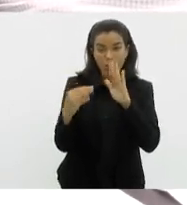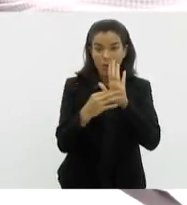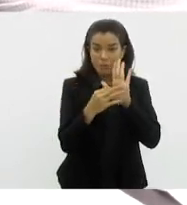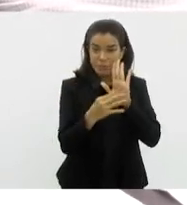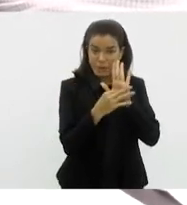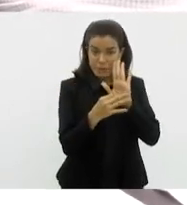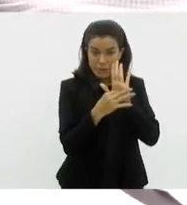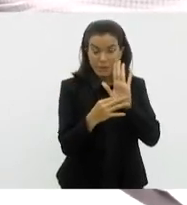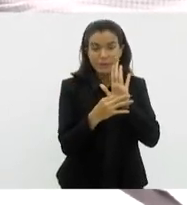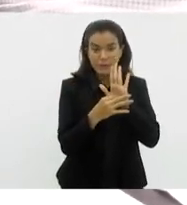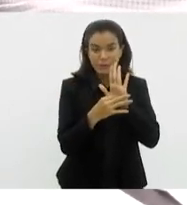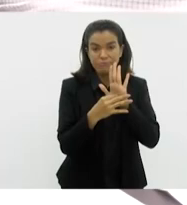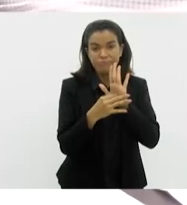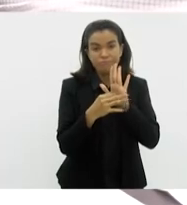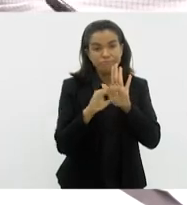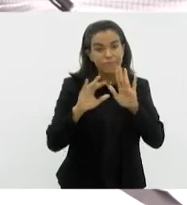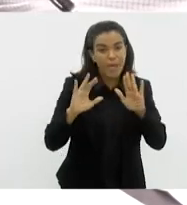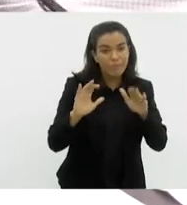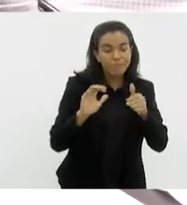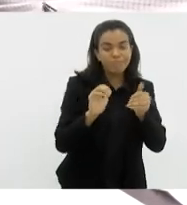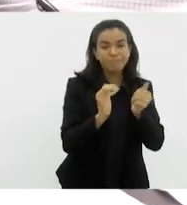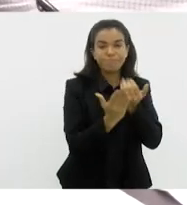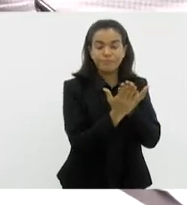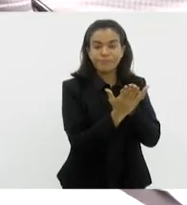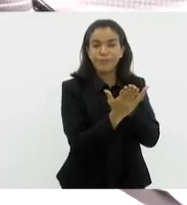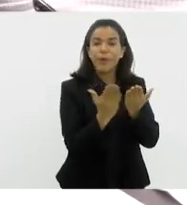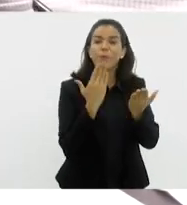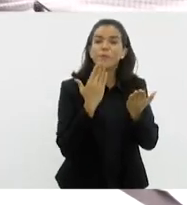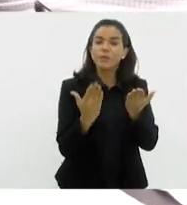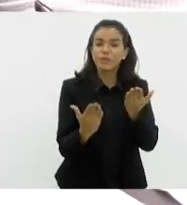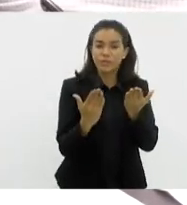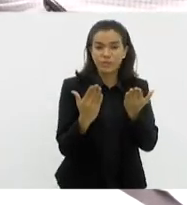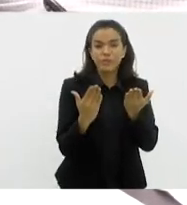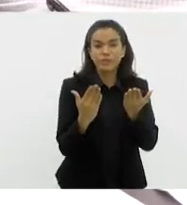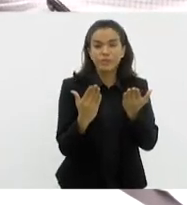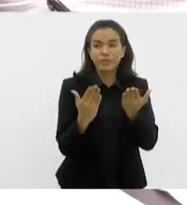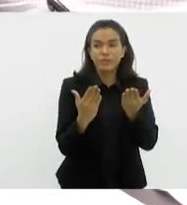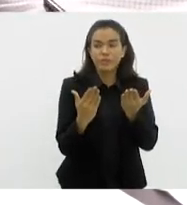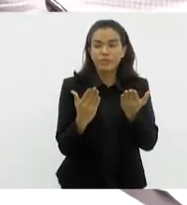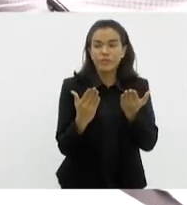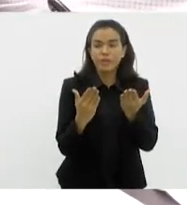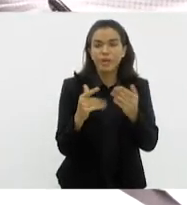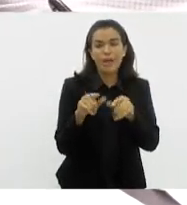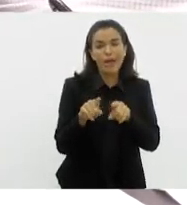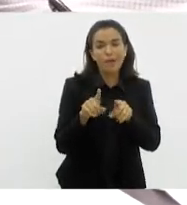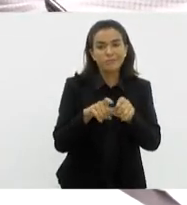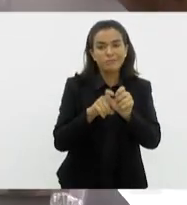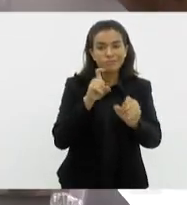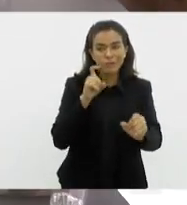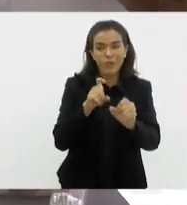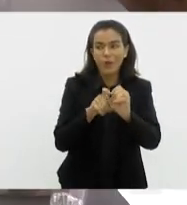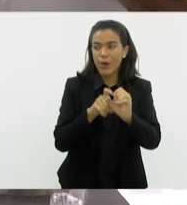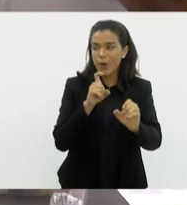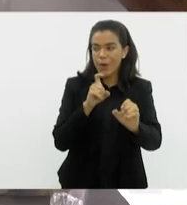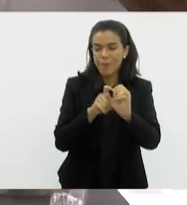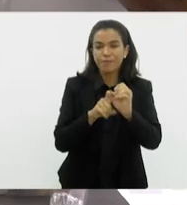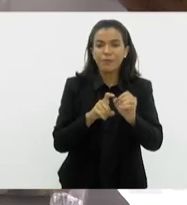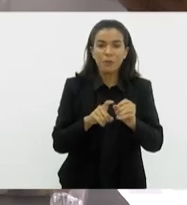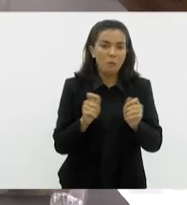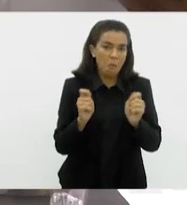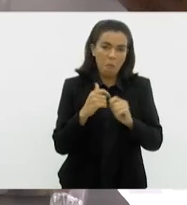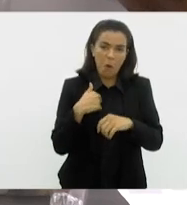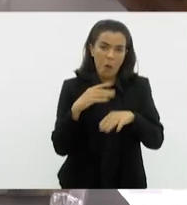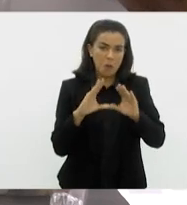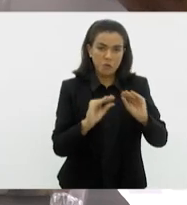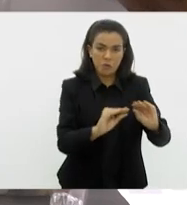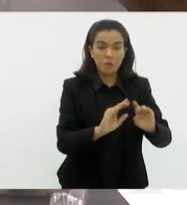da anexação, por uma questão do pedido do... Essa bonomia compete a Vossa Excelência, eu não posso interferir nela,